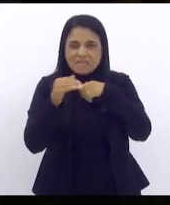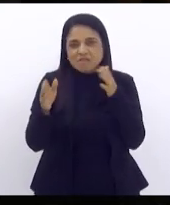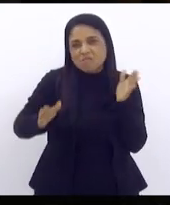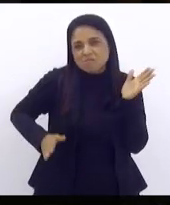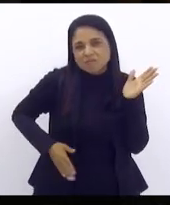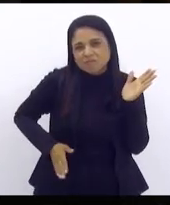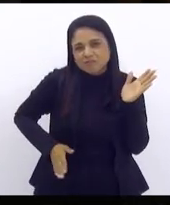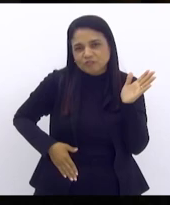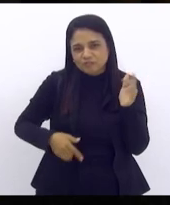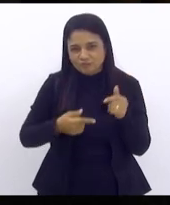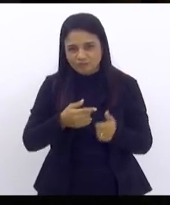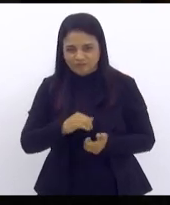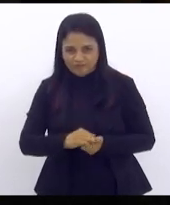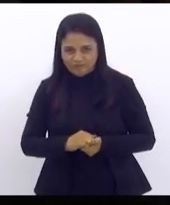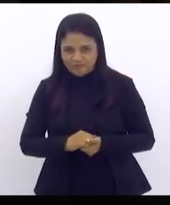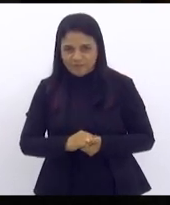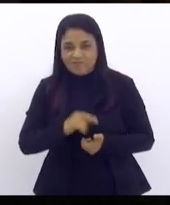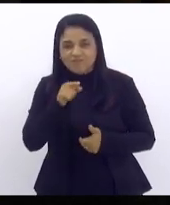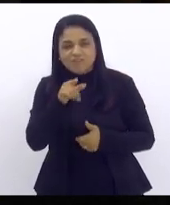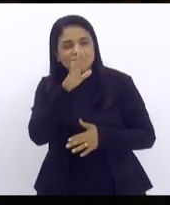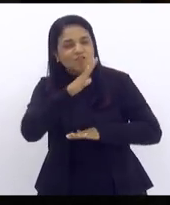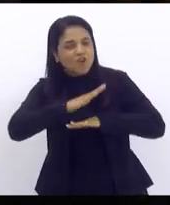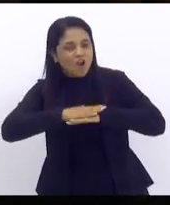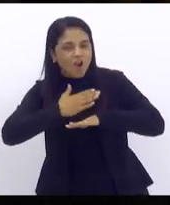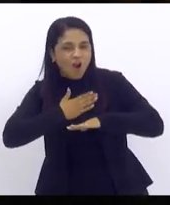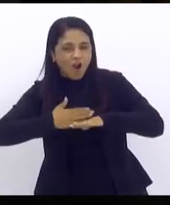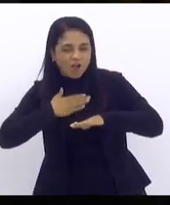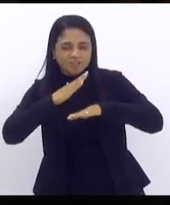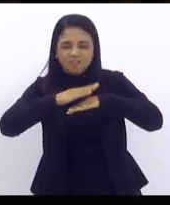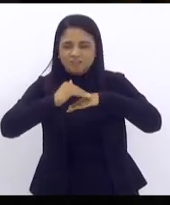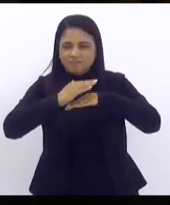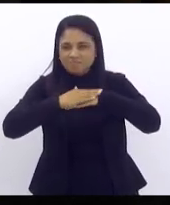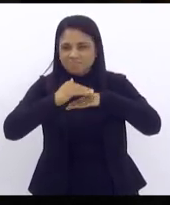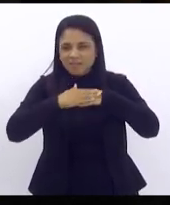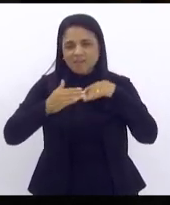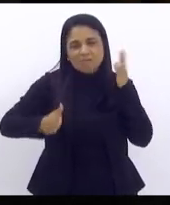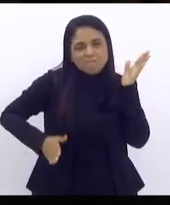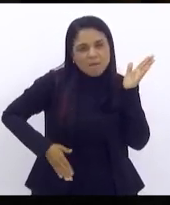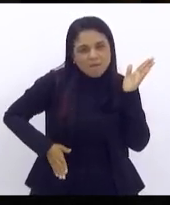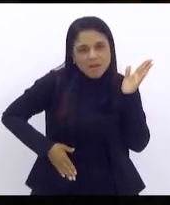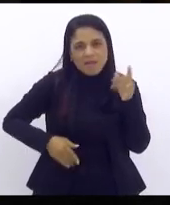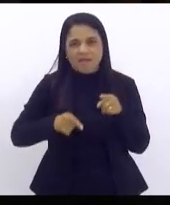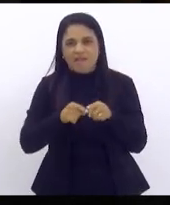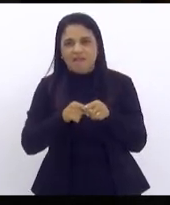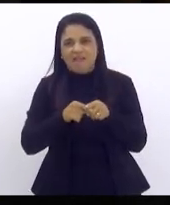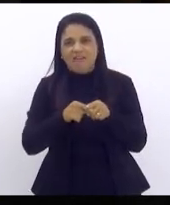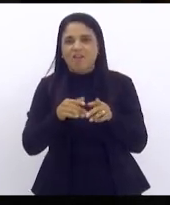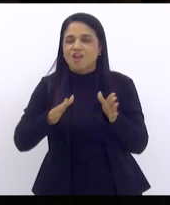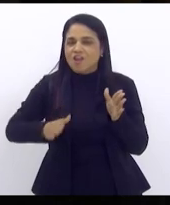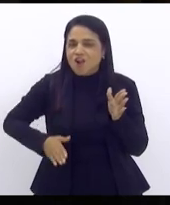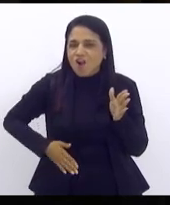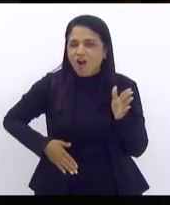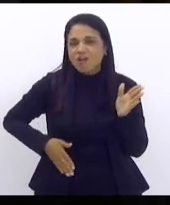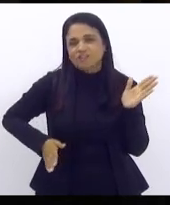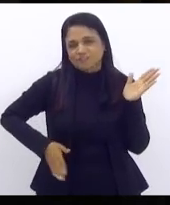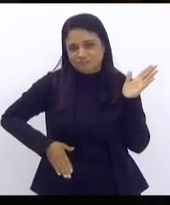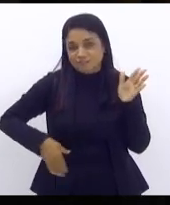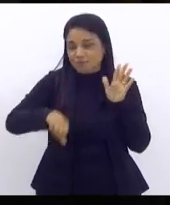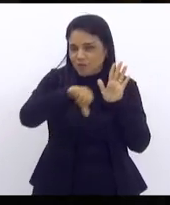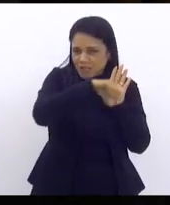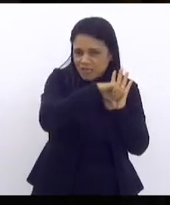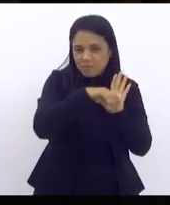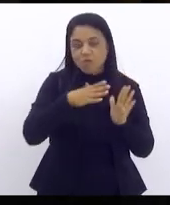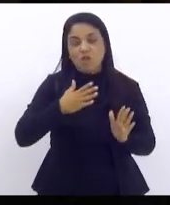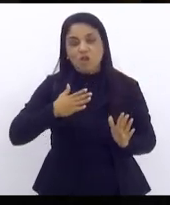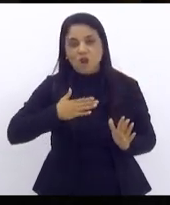de bandidolatria. Vossa Excelência gosta da marginalidade, Vossa Excelência gosta do aborto, Vossa Excelência gosta